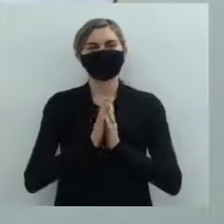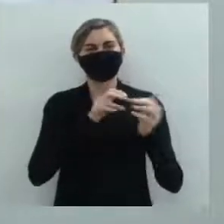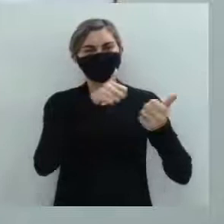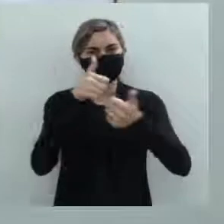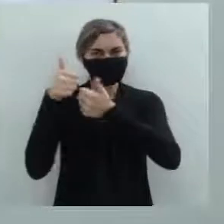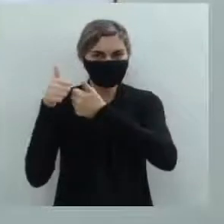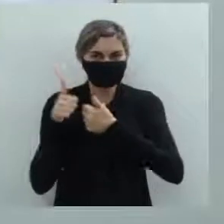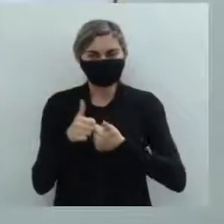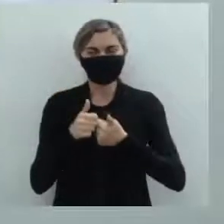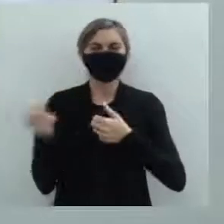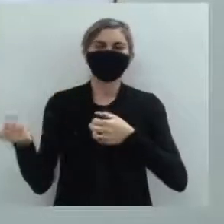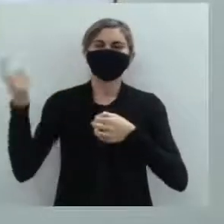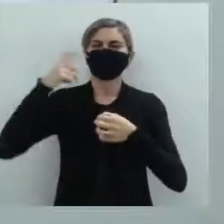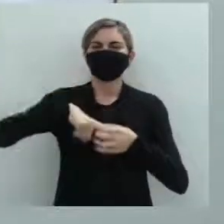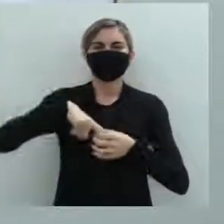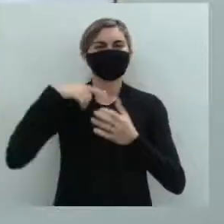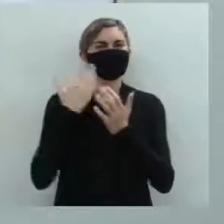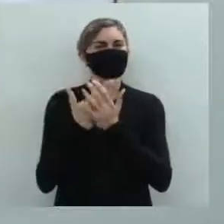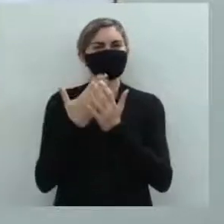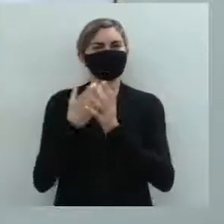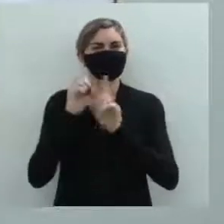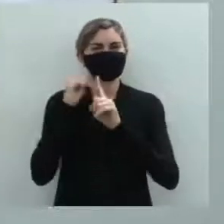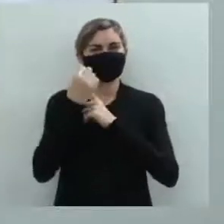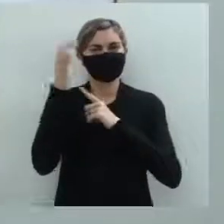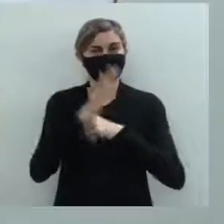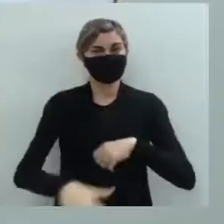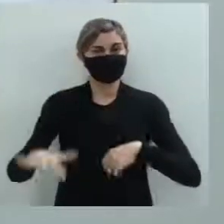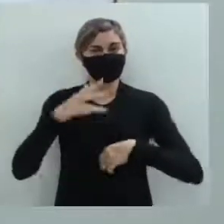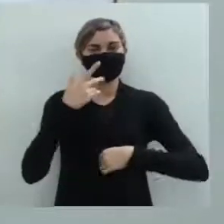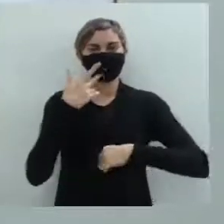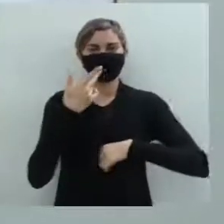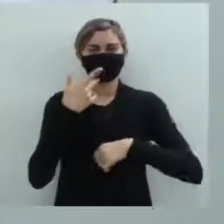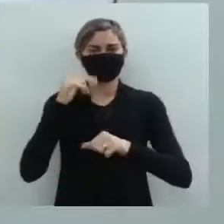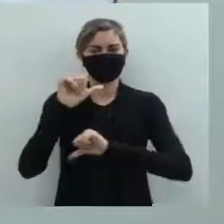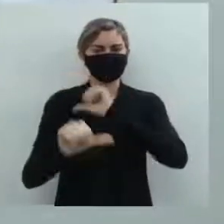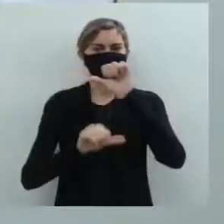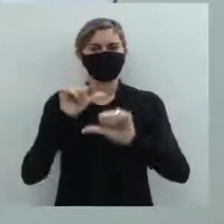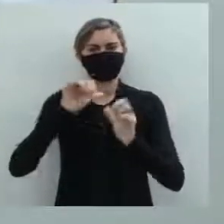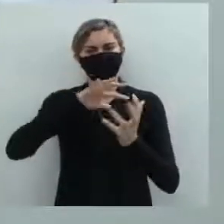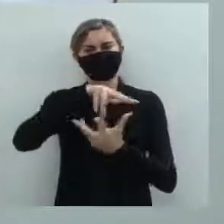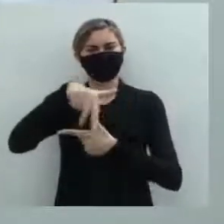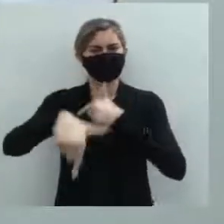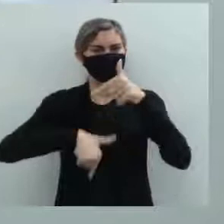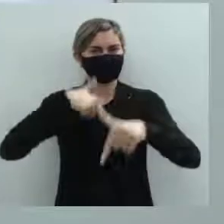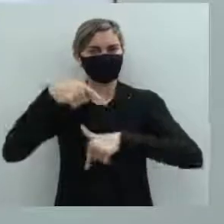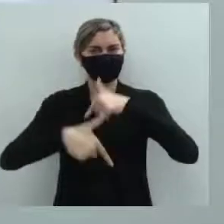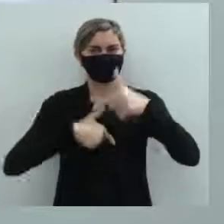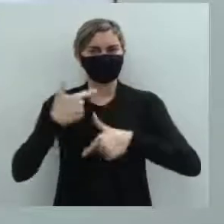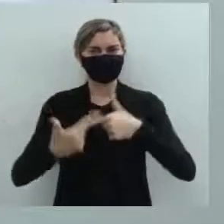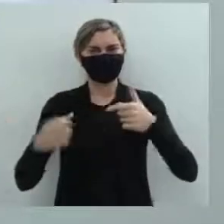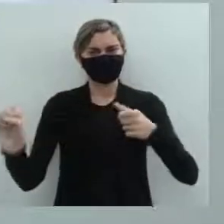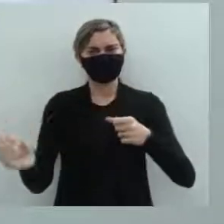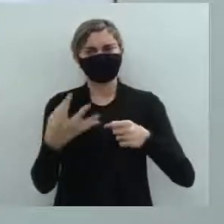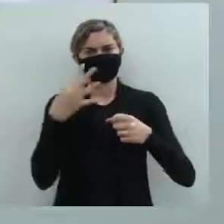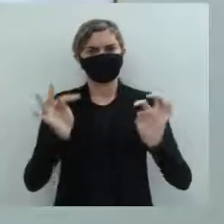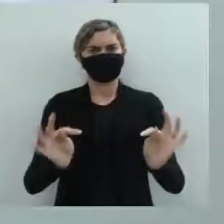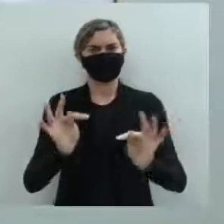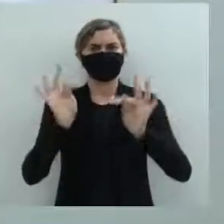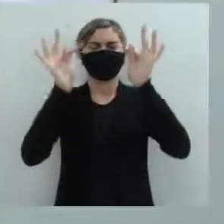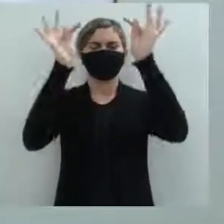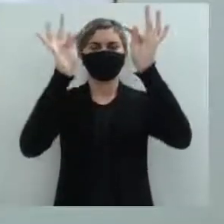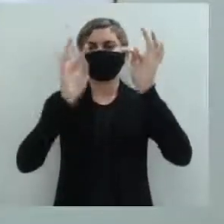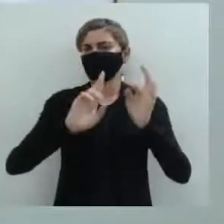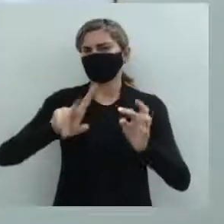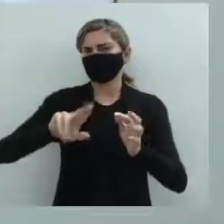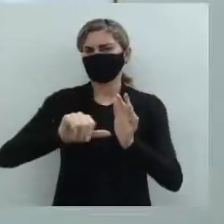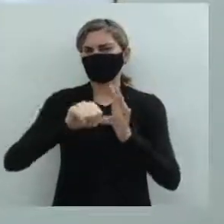E aí, pessoal, voltamos com a aula de Sociologia. Hoje a gente vai falar sobre mudanças no mundo do trabalho com as novas tecnologias. Não é a